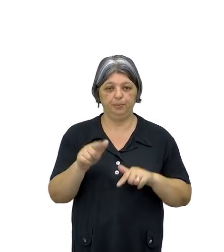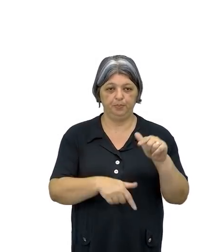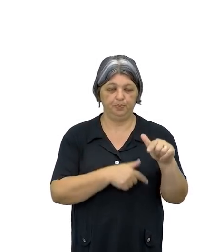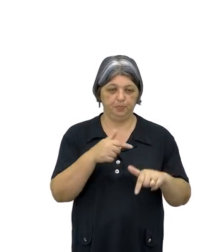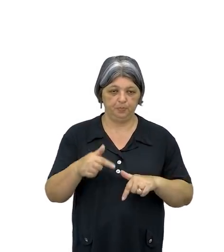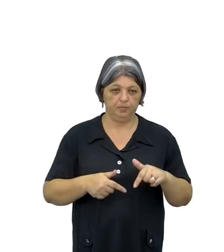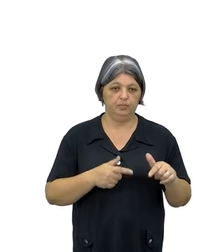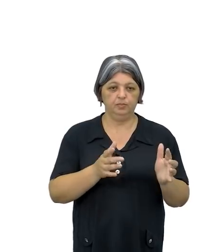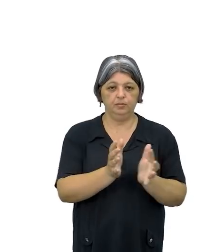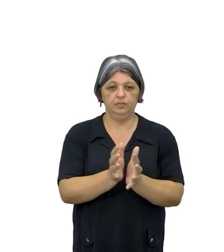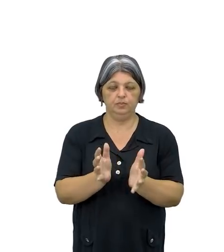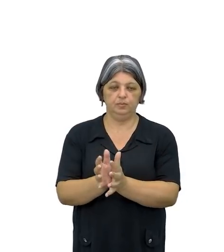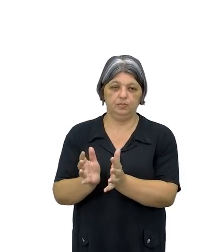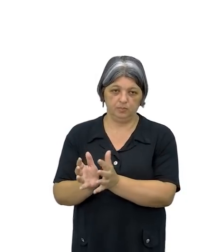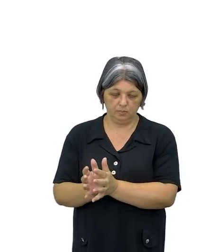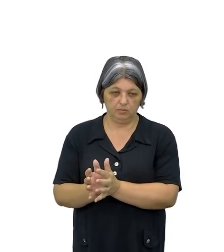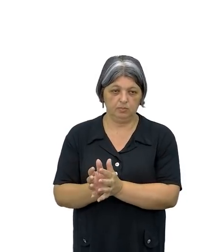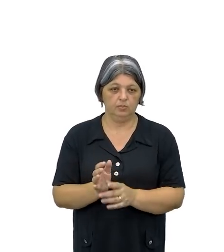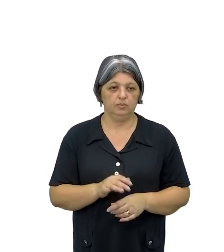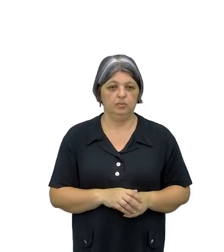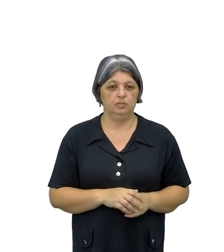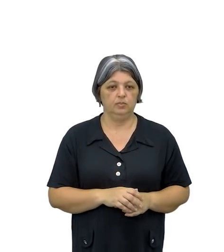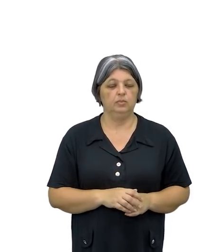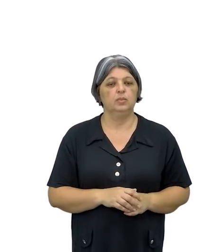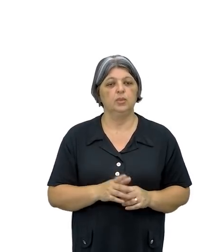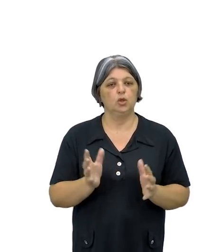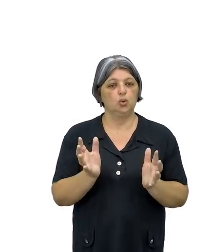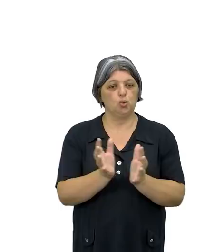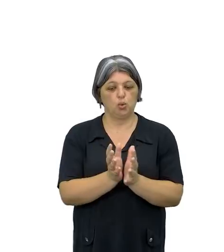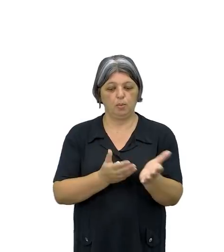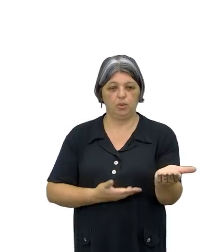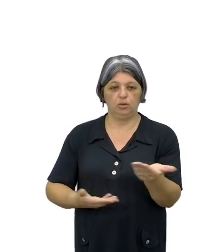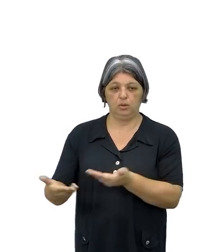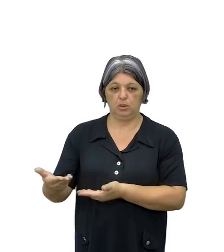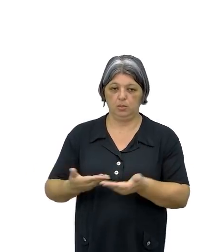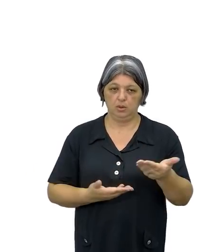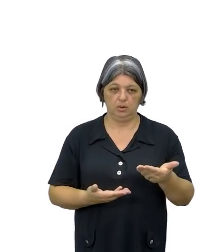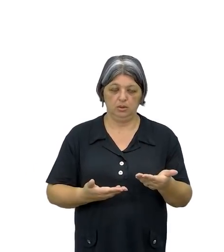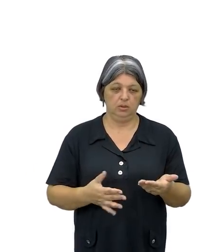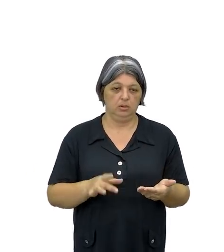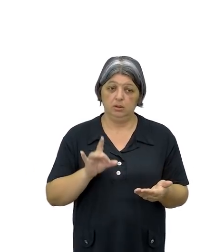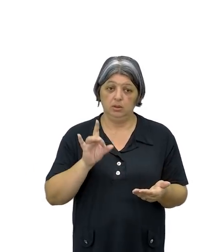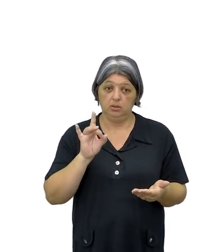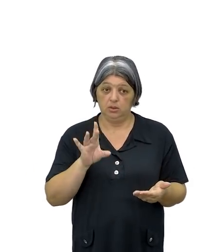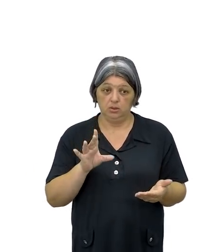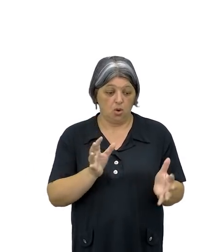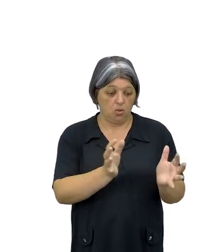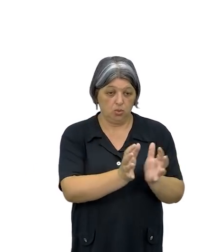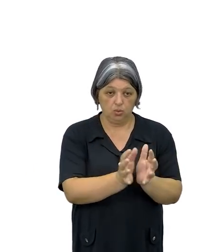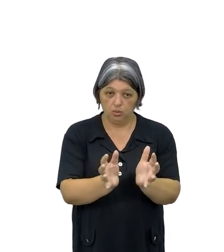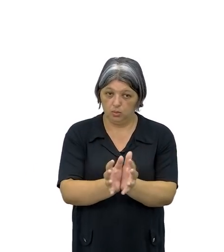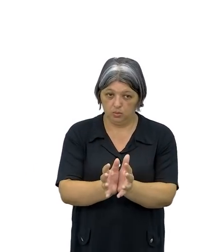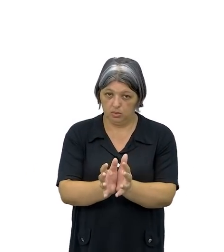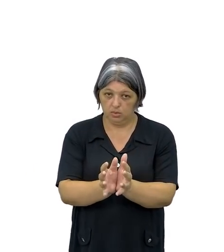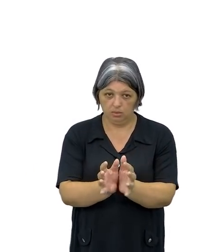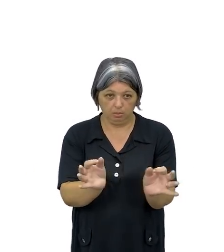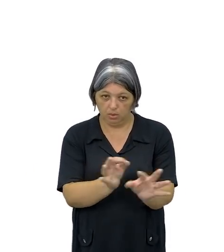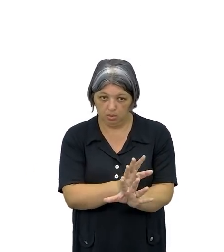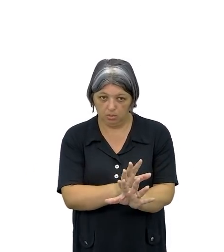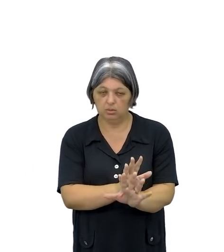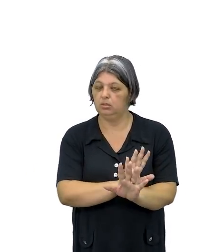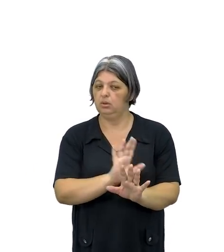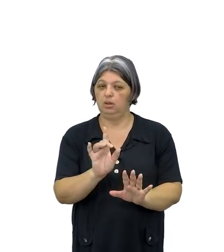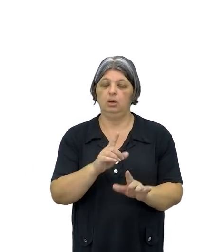nesses grupos, né, produtivos, grupos colaborativos, não é simplesmente agrupá-los, tá? Eu preciso